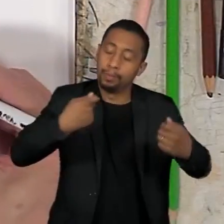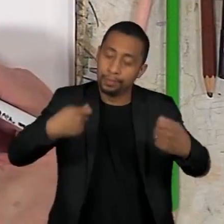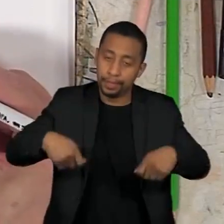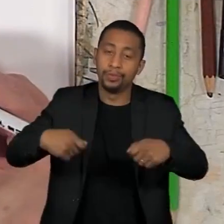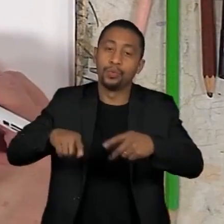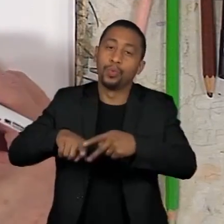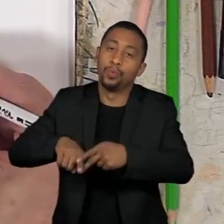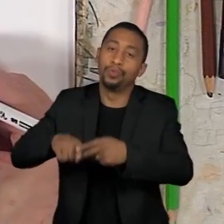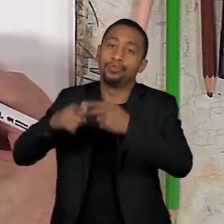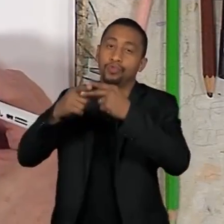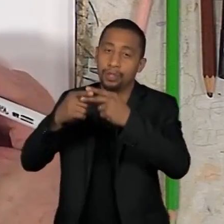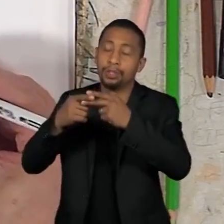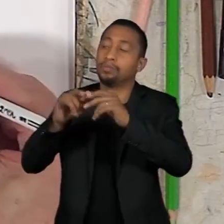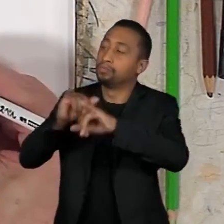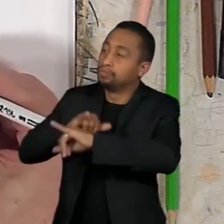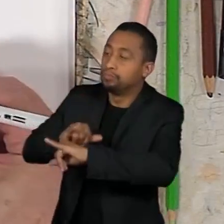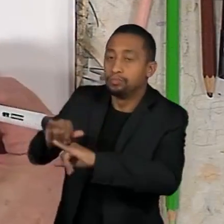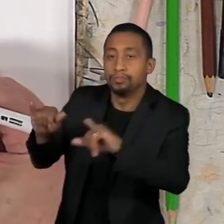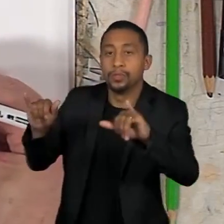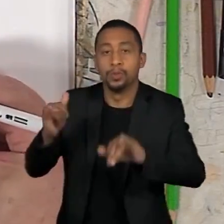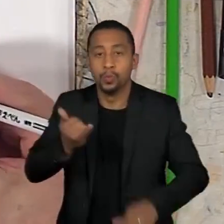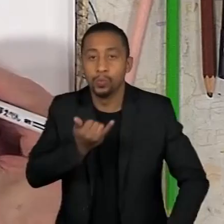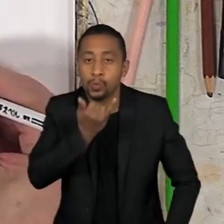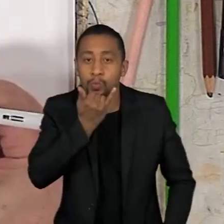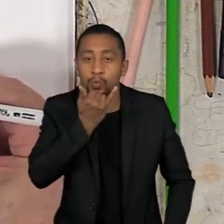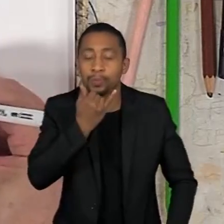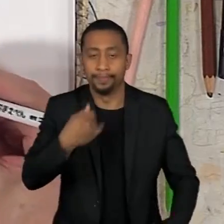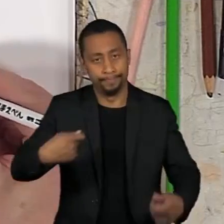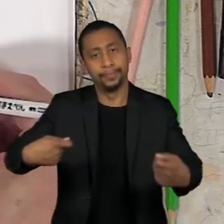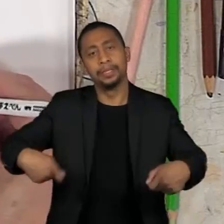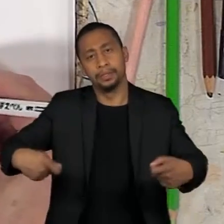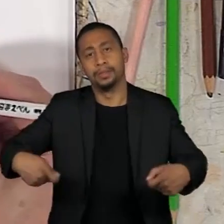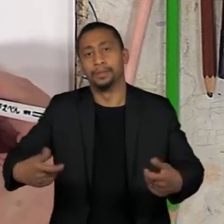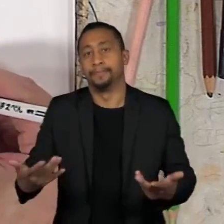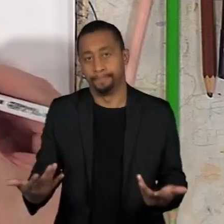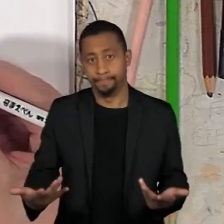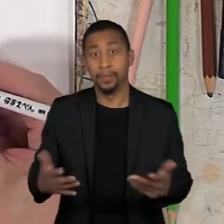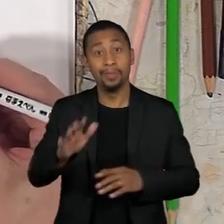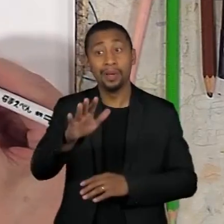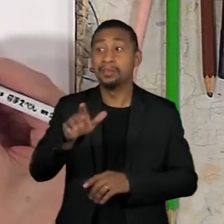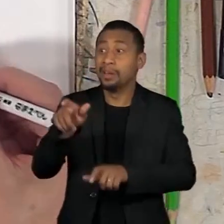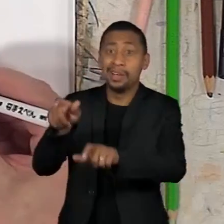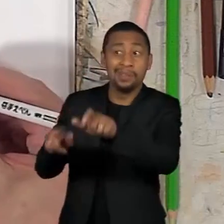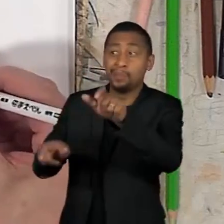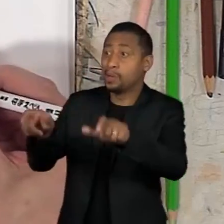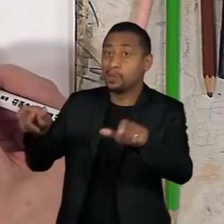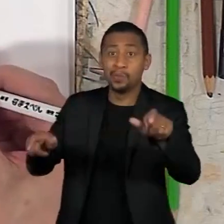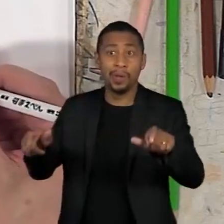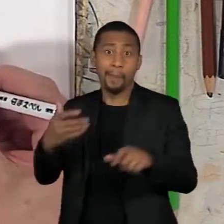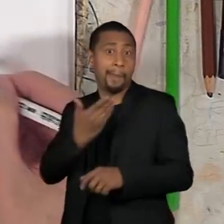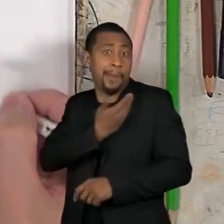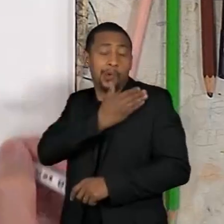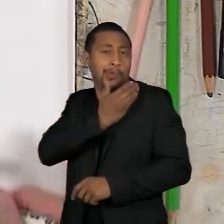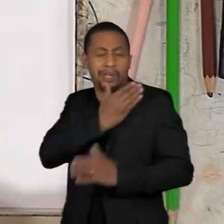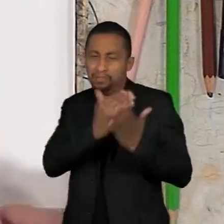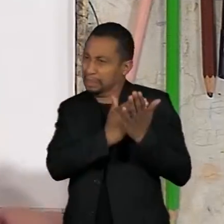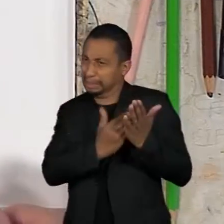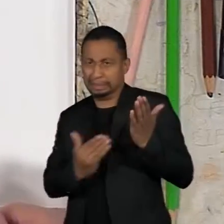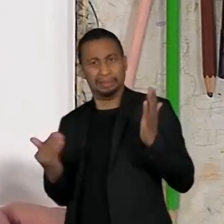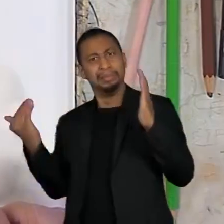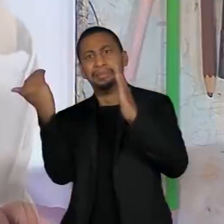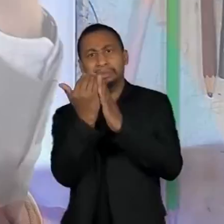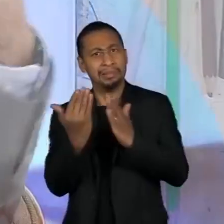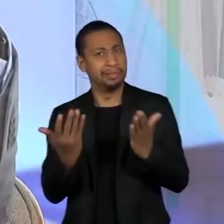eu acho um absurdo que o grande preconceito que existe é o preconceito que essa gente quer botar porque é uma turminha